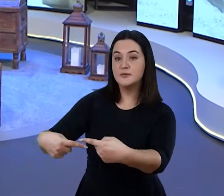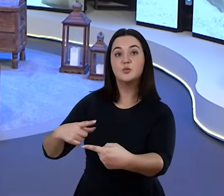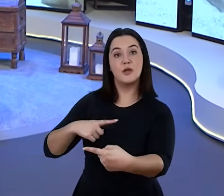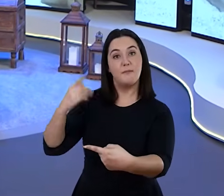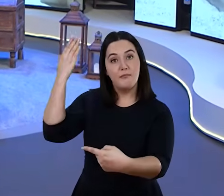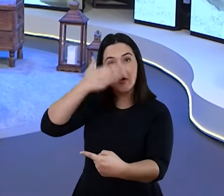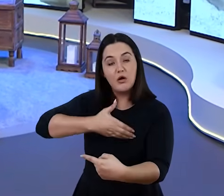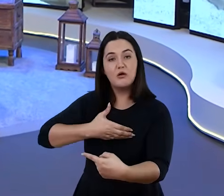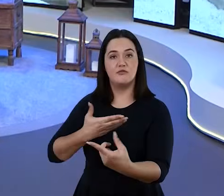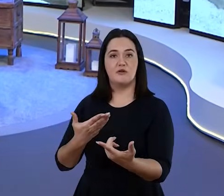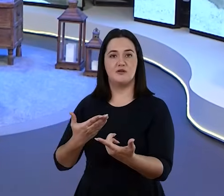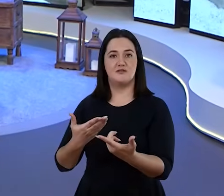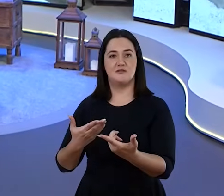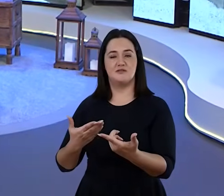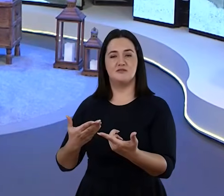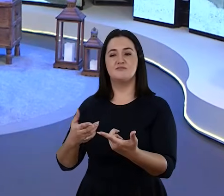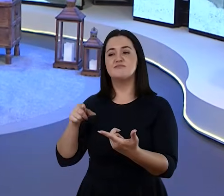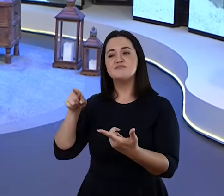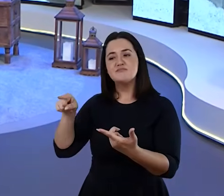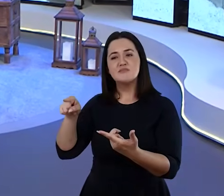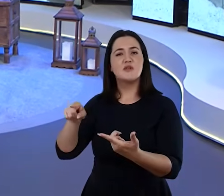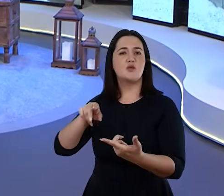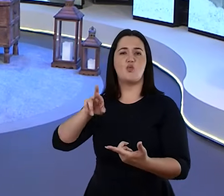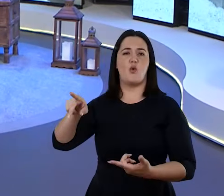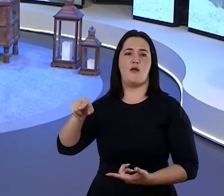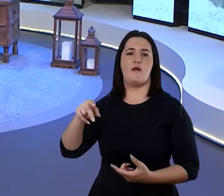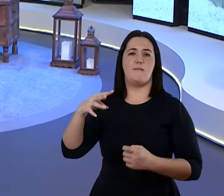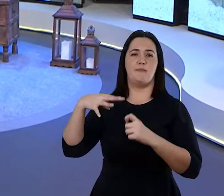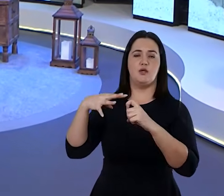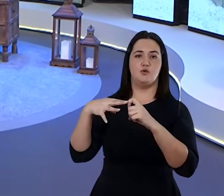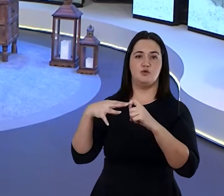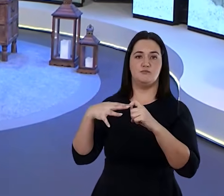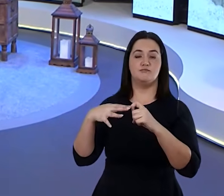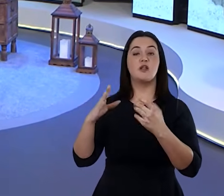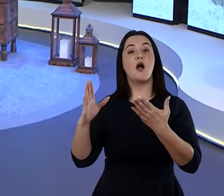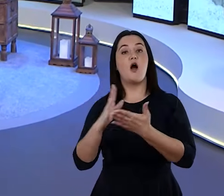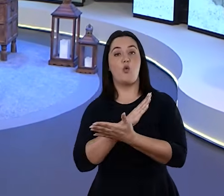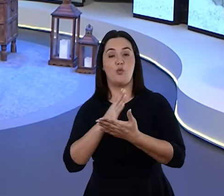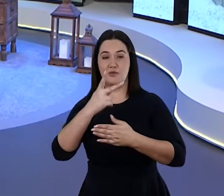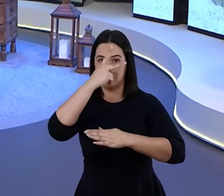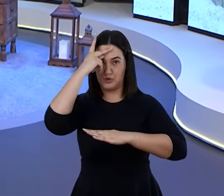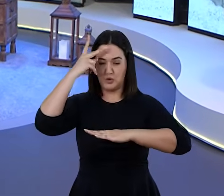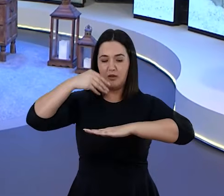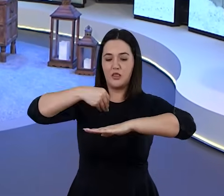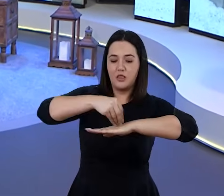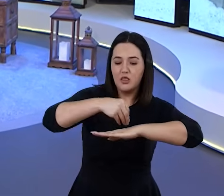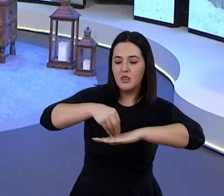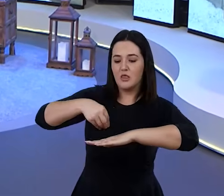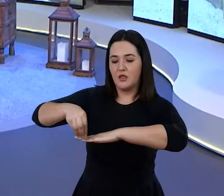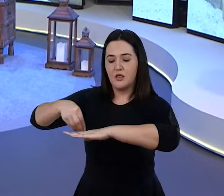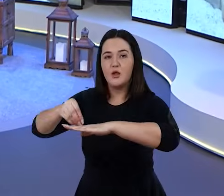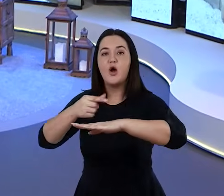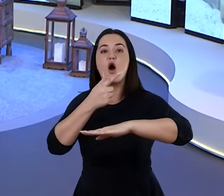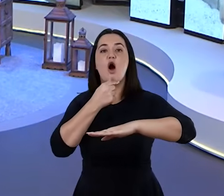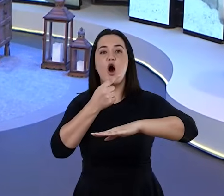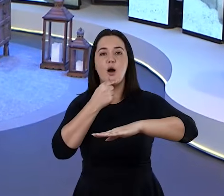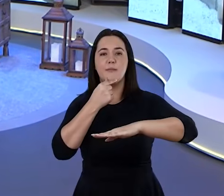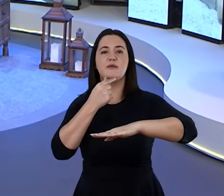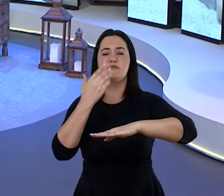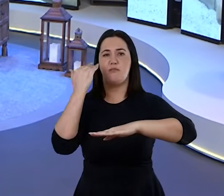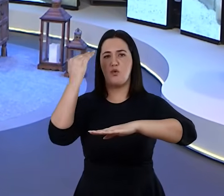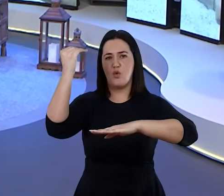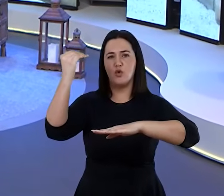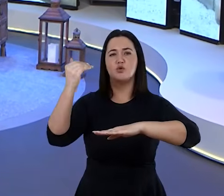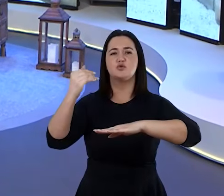dizer que o relato bíblico é apenas mais uma lenda popular, autores, arqueólogos inclusive, como o Dr. Brian